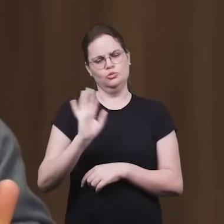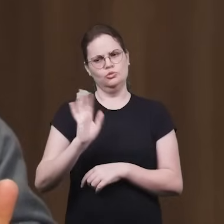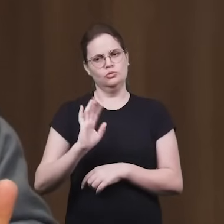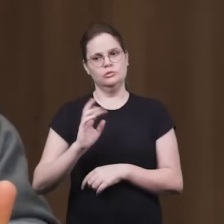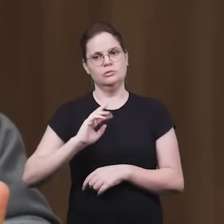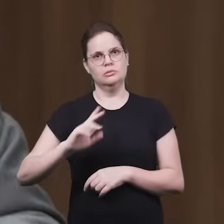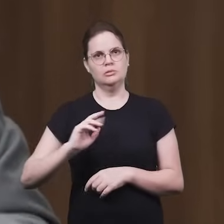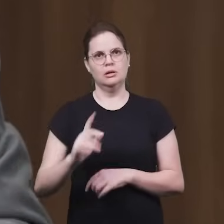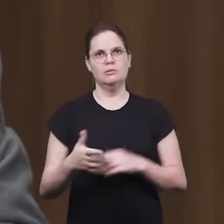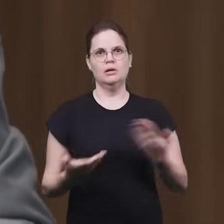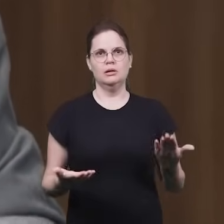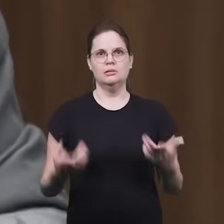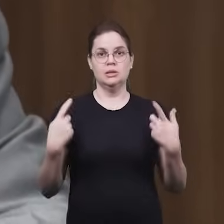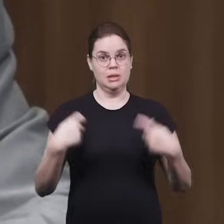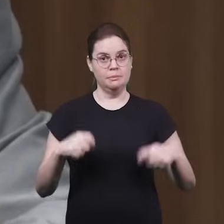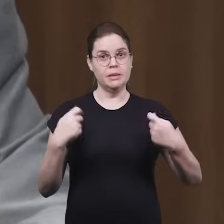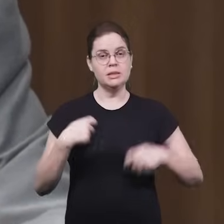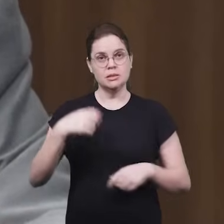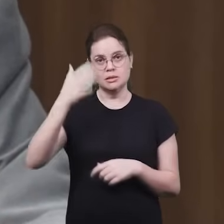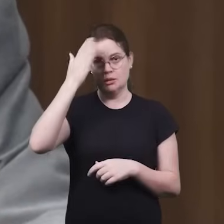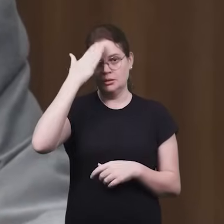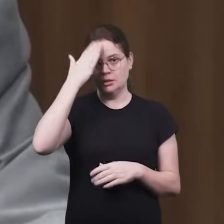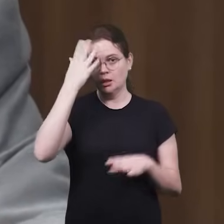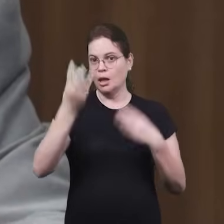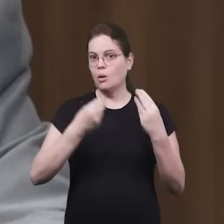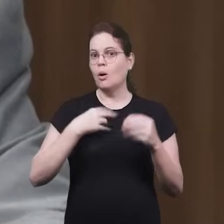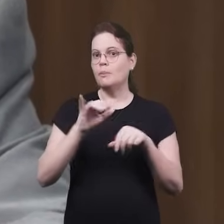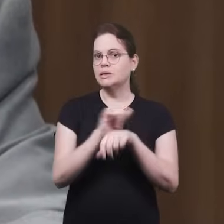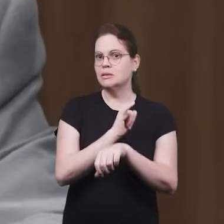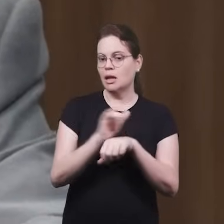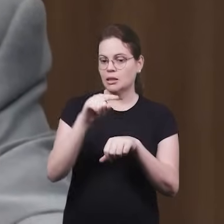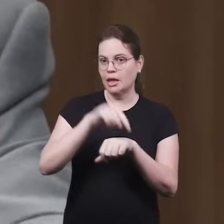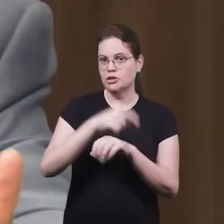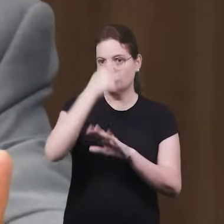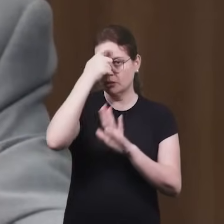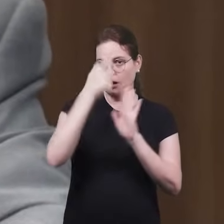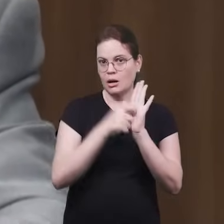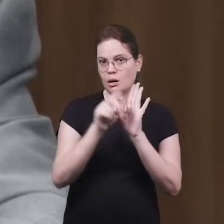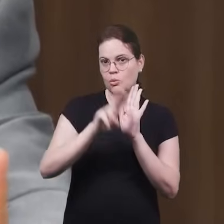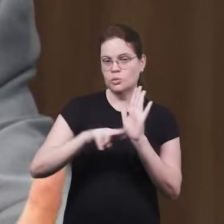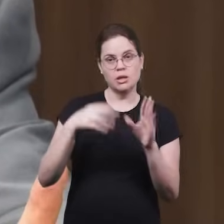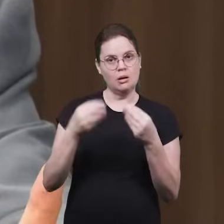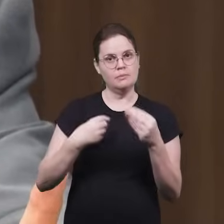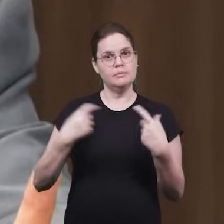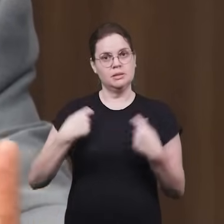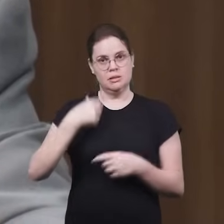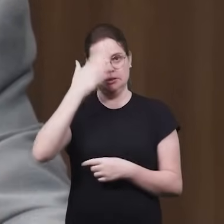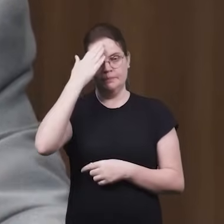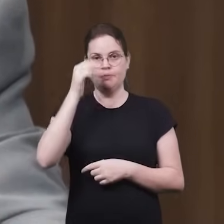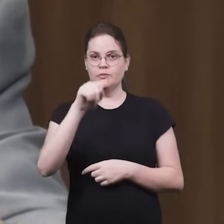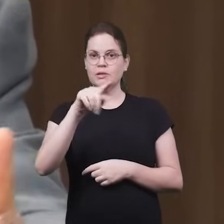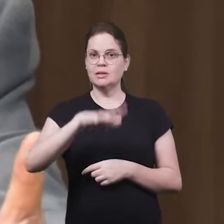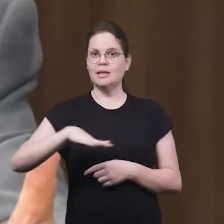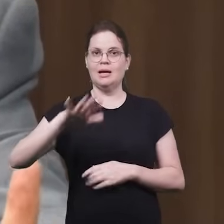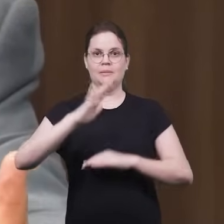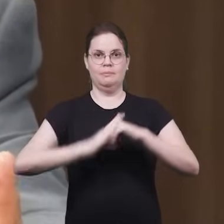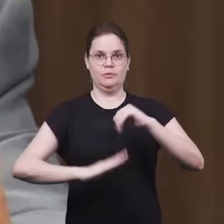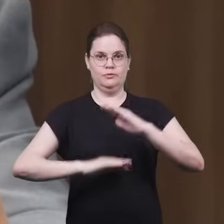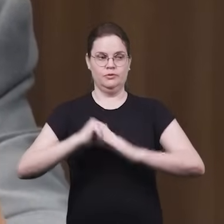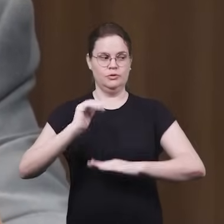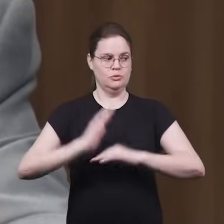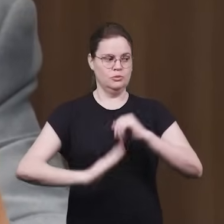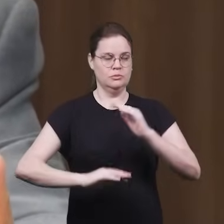absoluto. Você precisa entender como usar essa ferramenta. Então, apesar de você, na sua área profissional, não